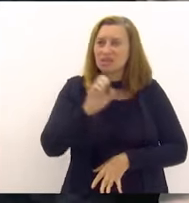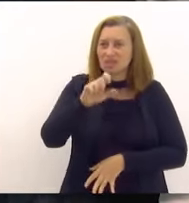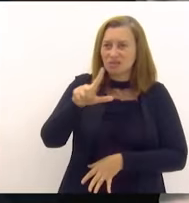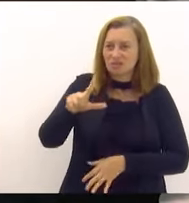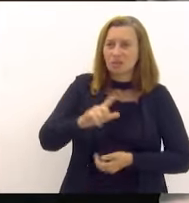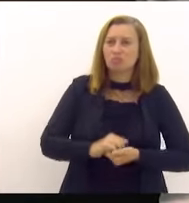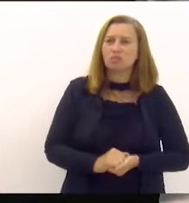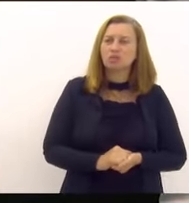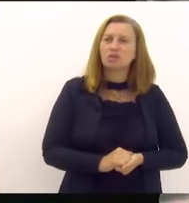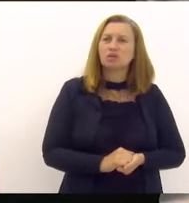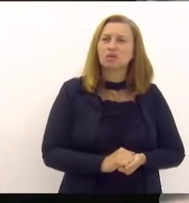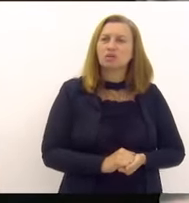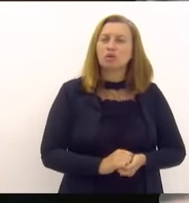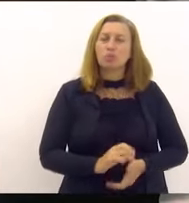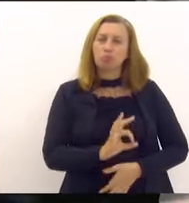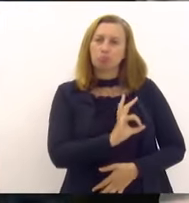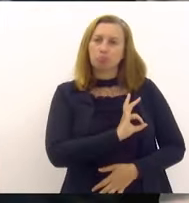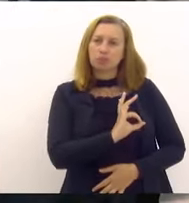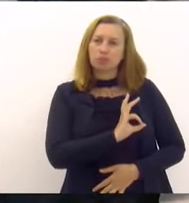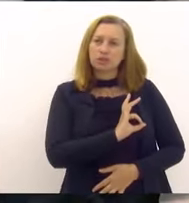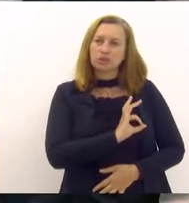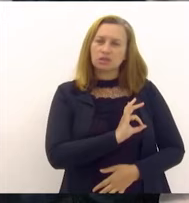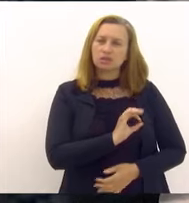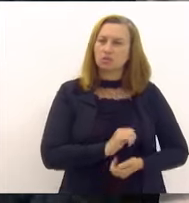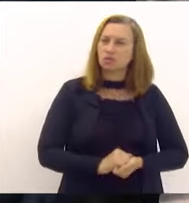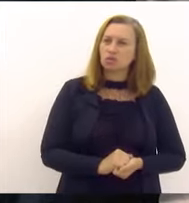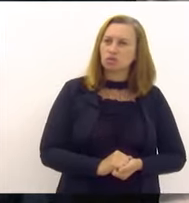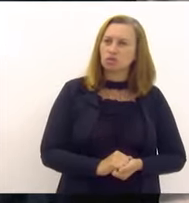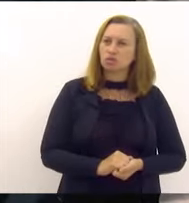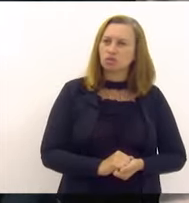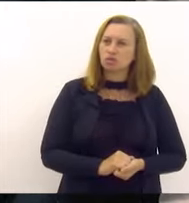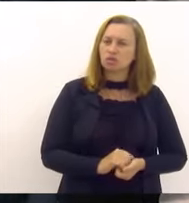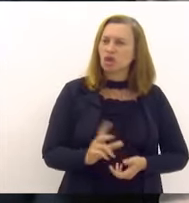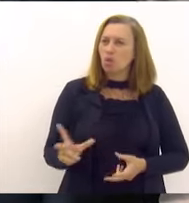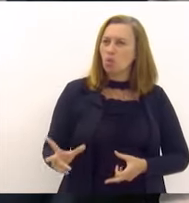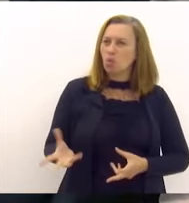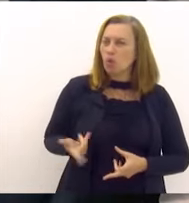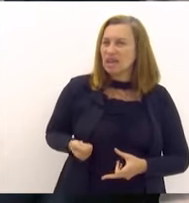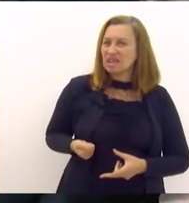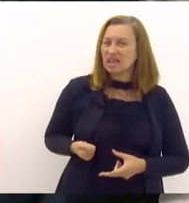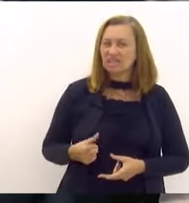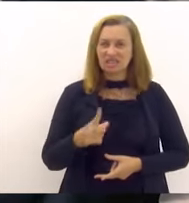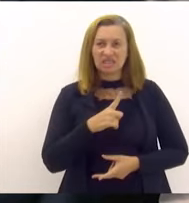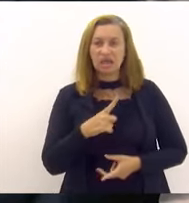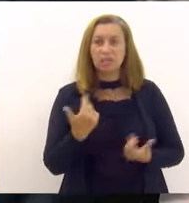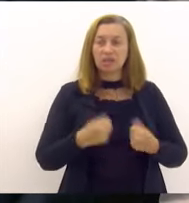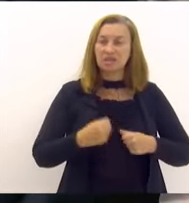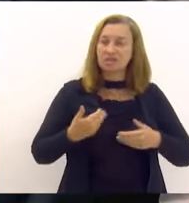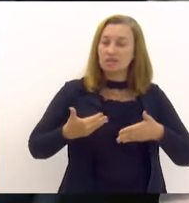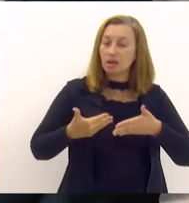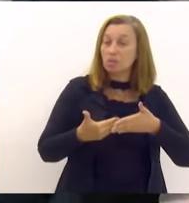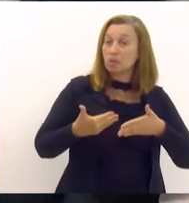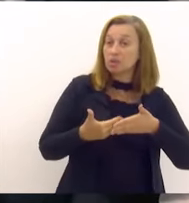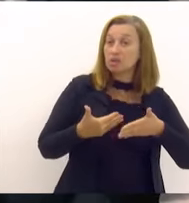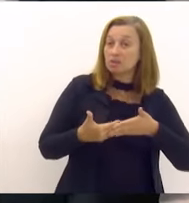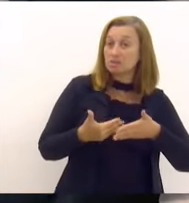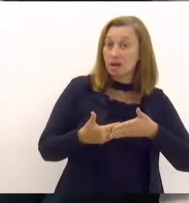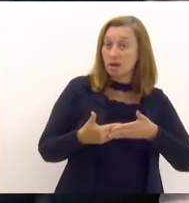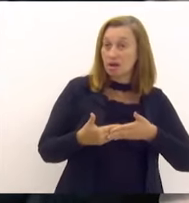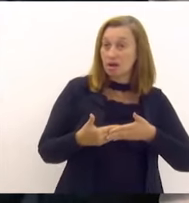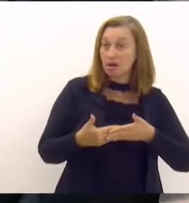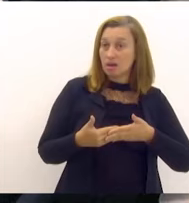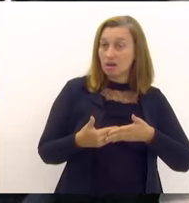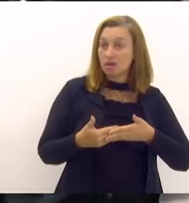lógica em que o policial não basta ele ser eficiente. Ele teria que se aproximar do cargo